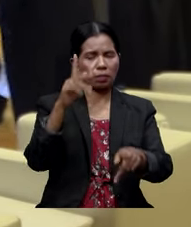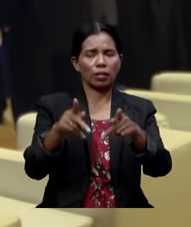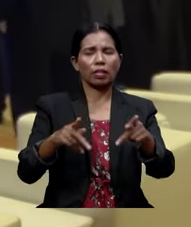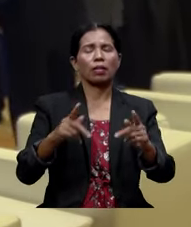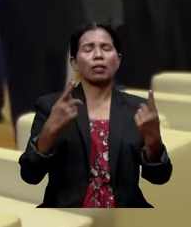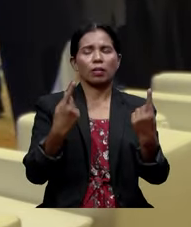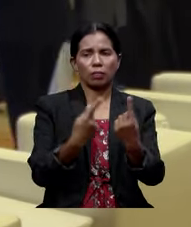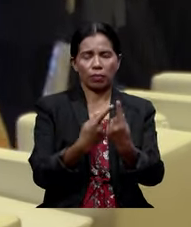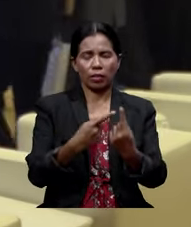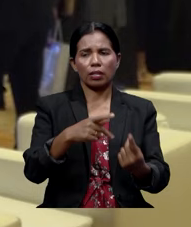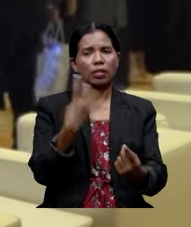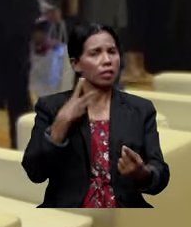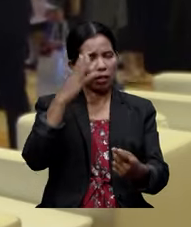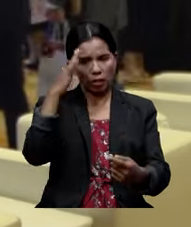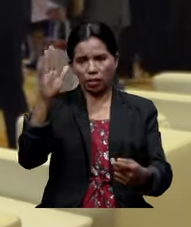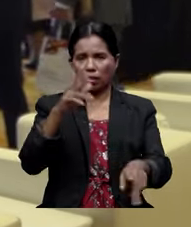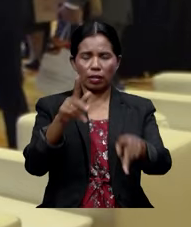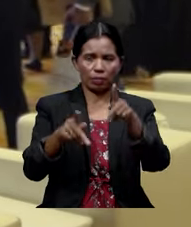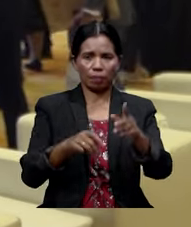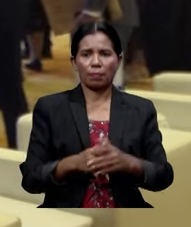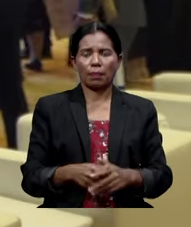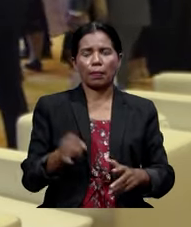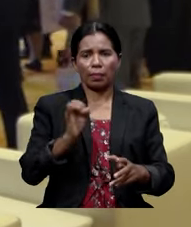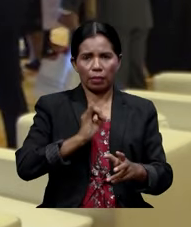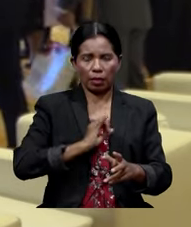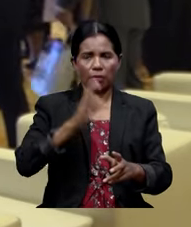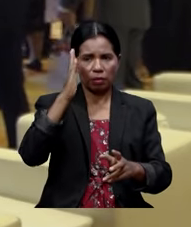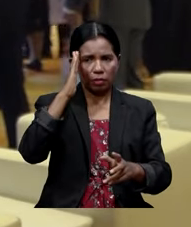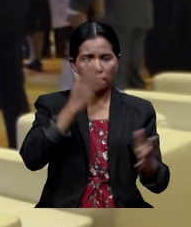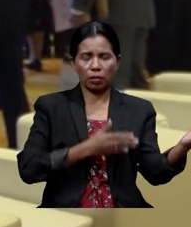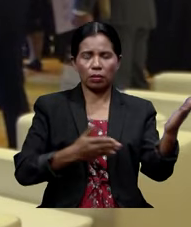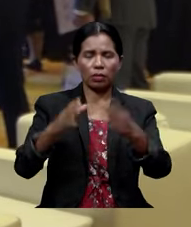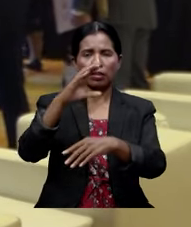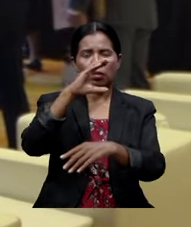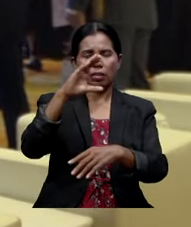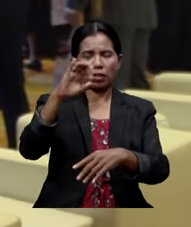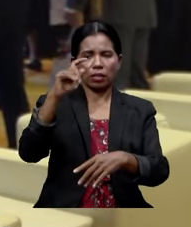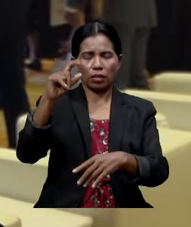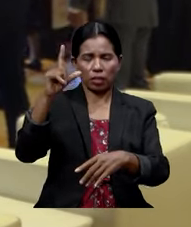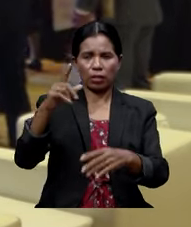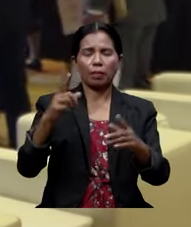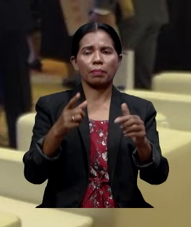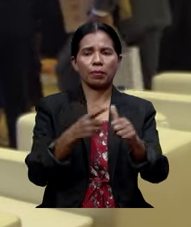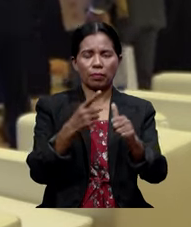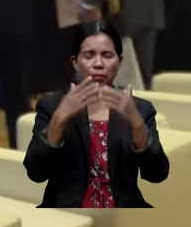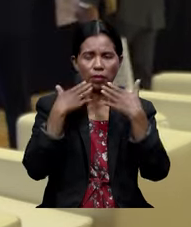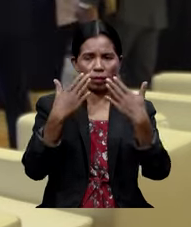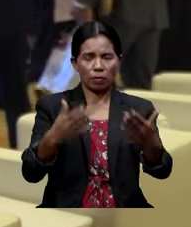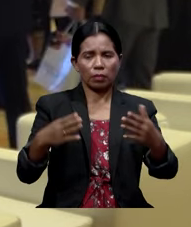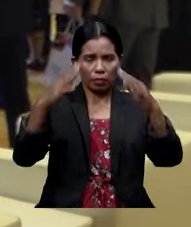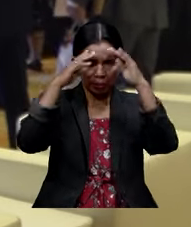Se lehe forum se asit la kunyese ema. Ne ba unha inkata ka lori kamara kumersi dos timor restal, primero agradece, vosso silencio, Presidente da